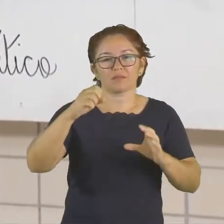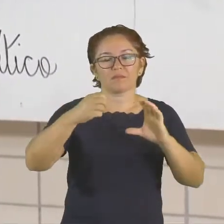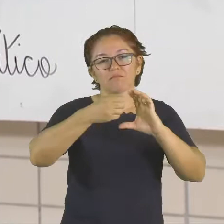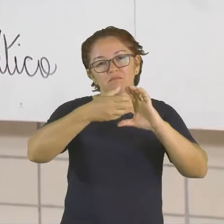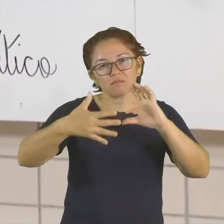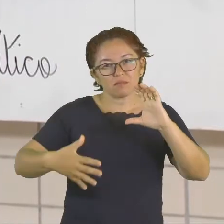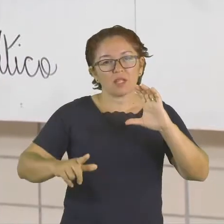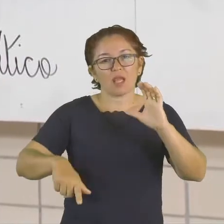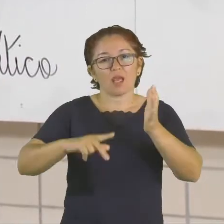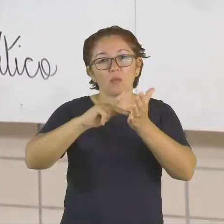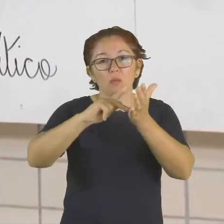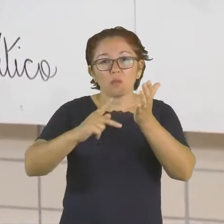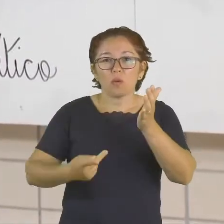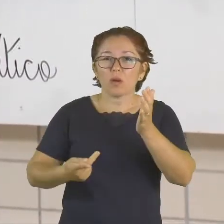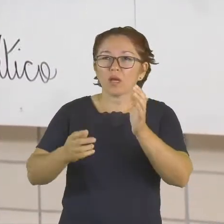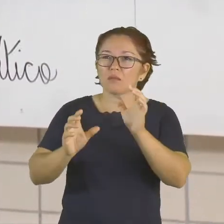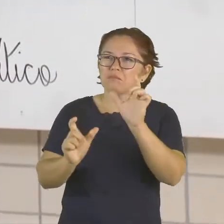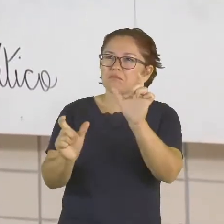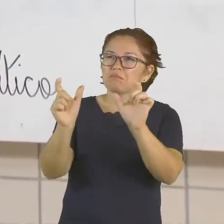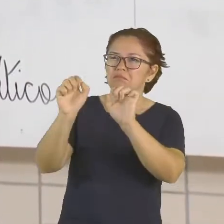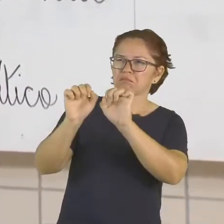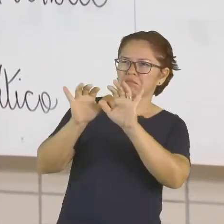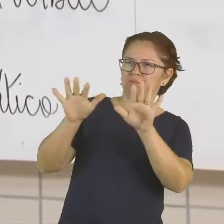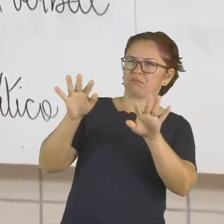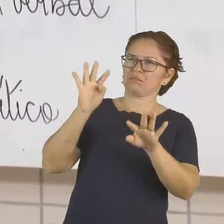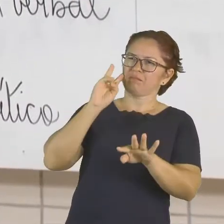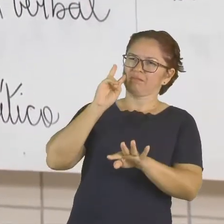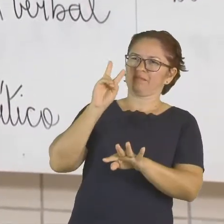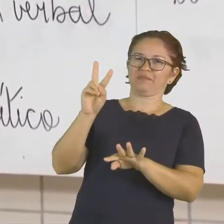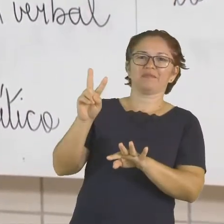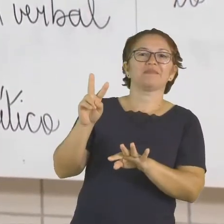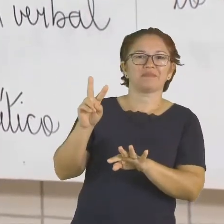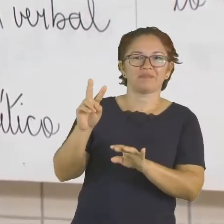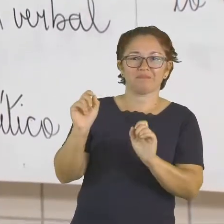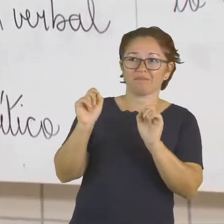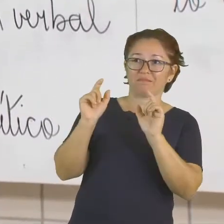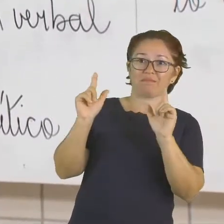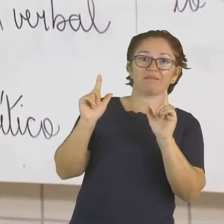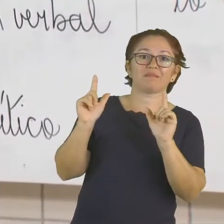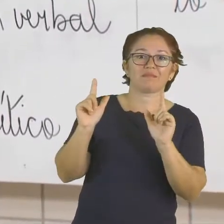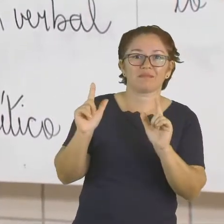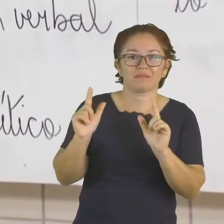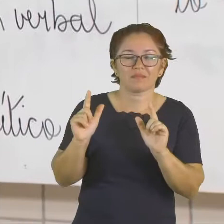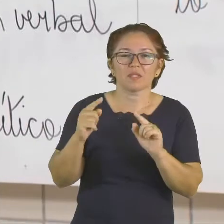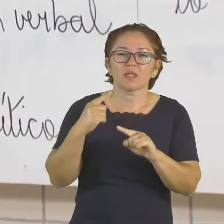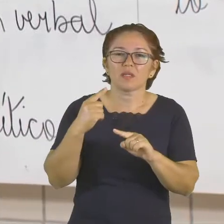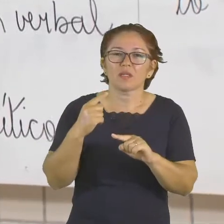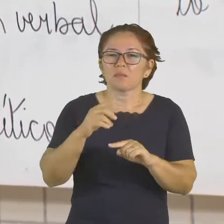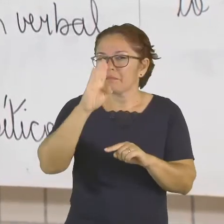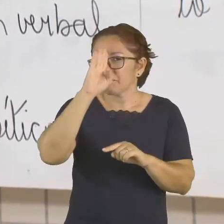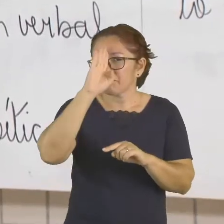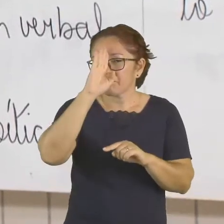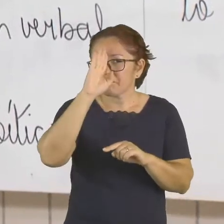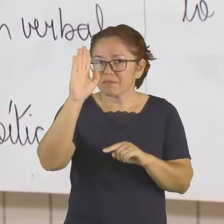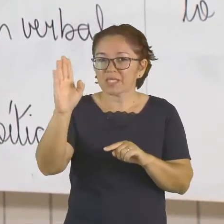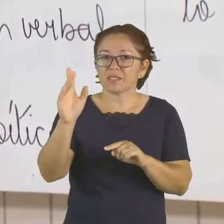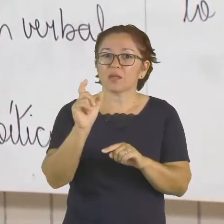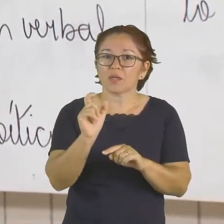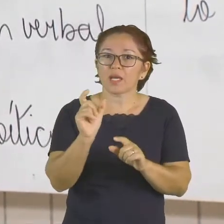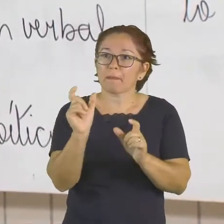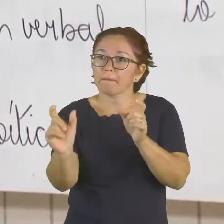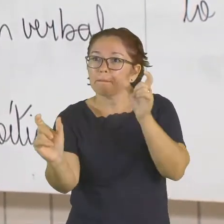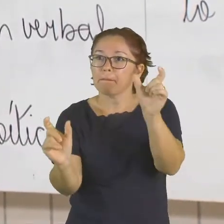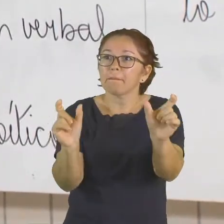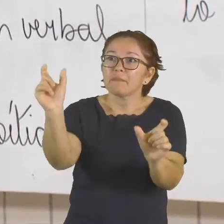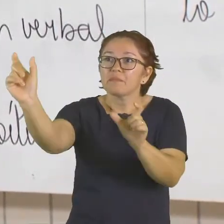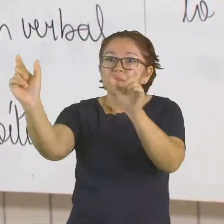visual. O visual chama a atenção primeiro do que o próprio conteúdo. O apelo visual é mais